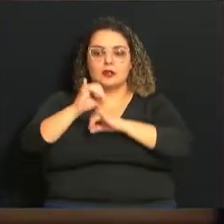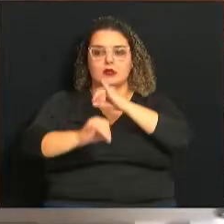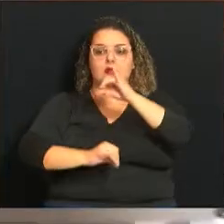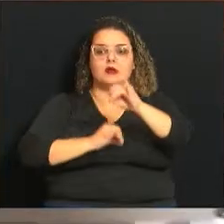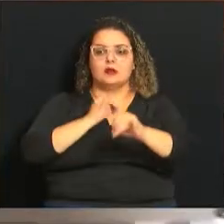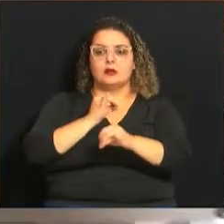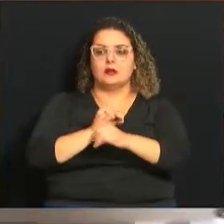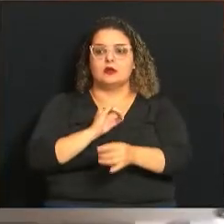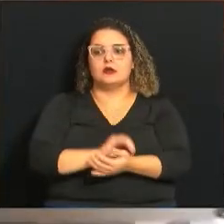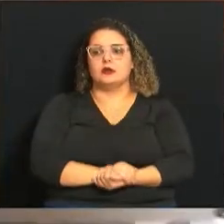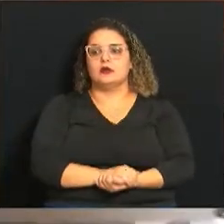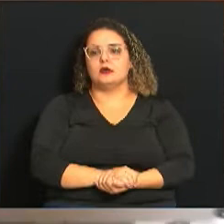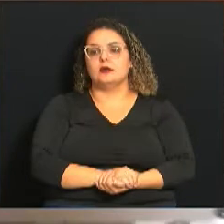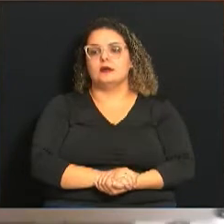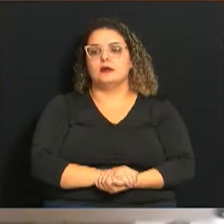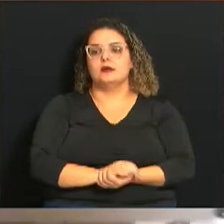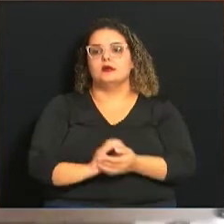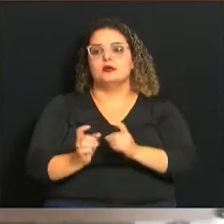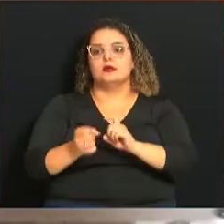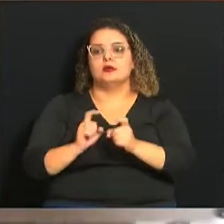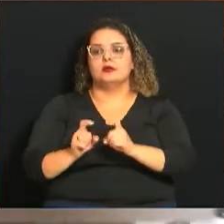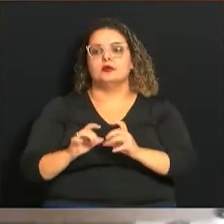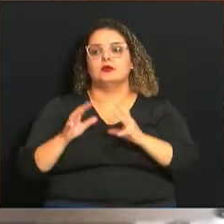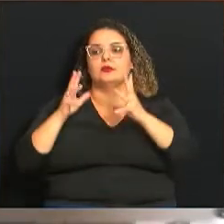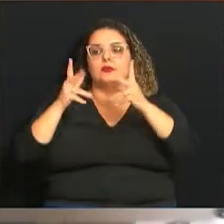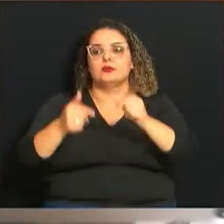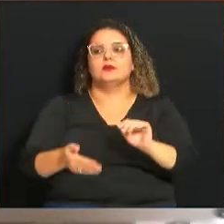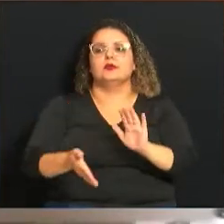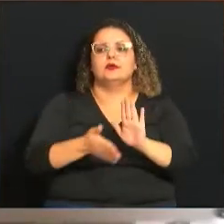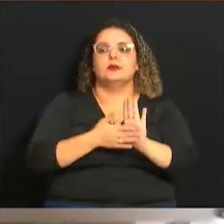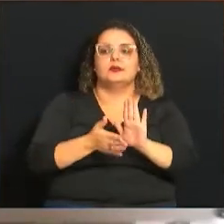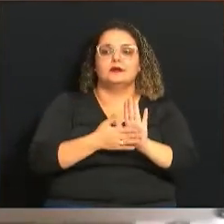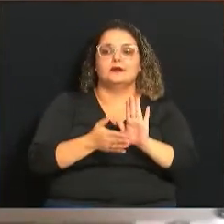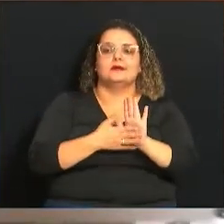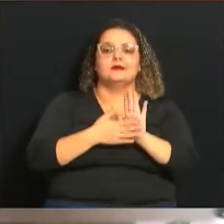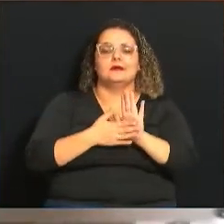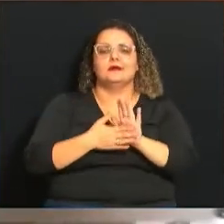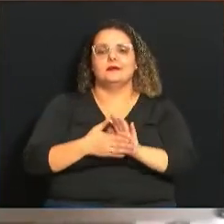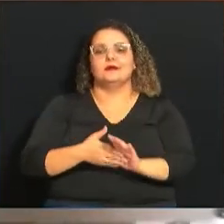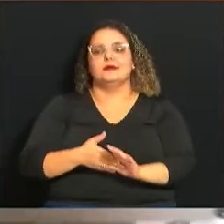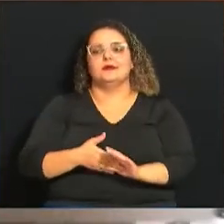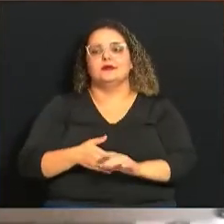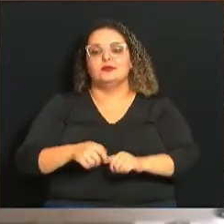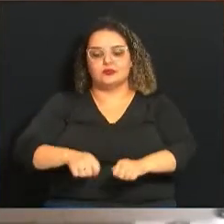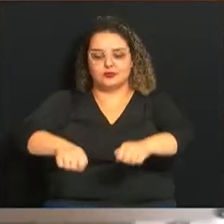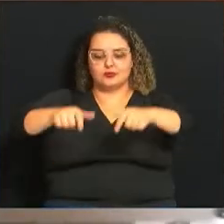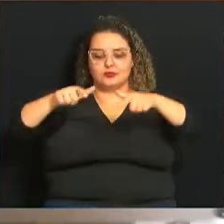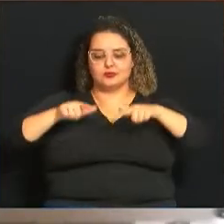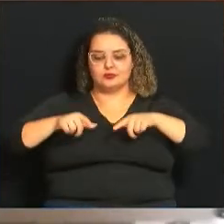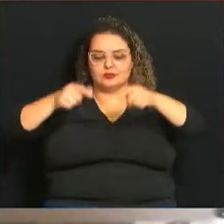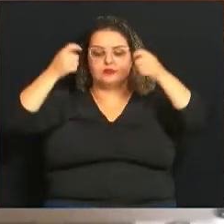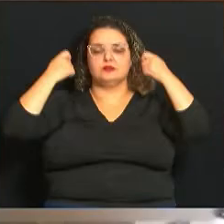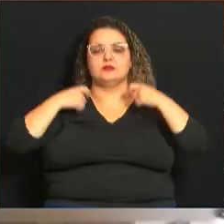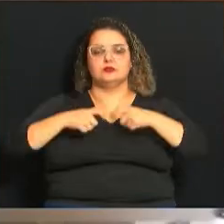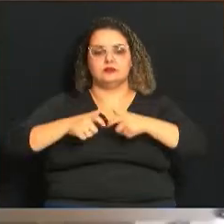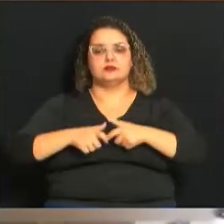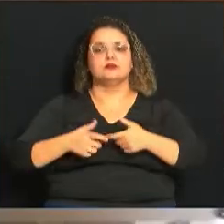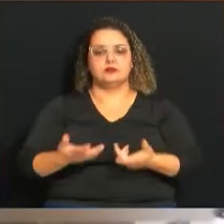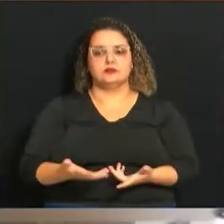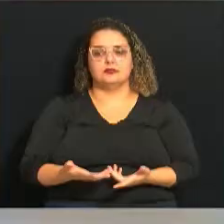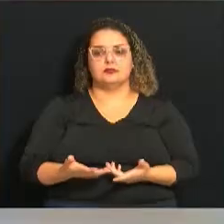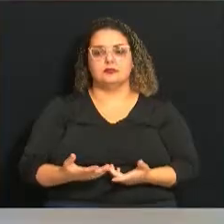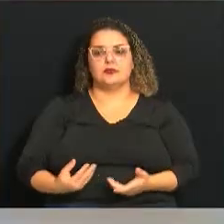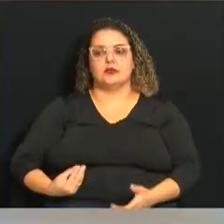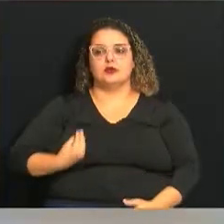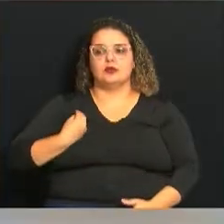remota. Durante a reunião, todas as propostas de concessão de diploma de mérito foram aprovadas, com a presença